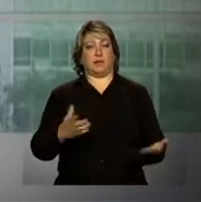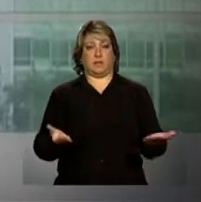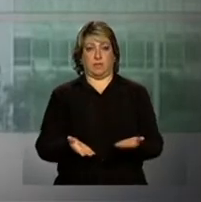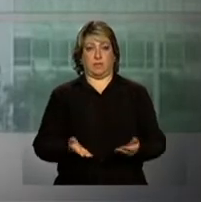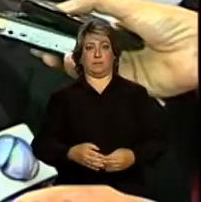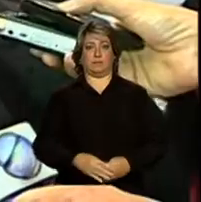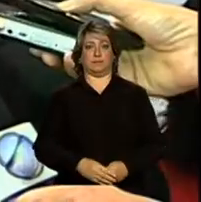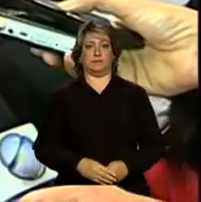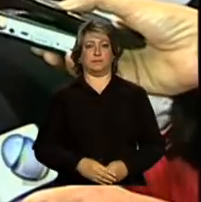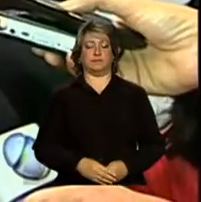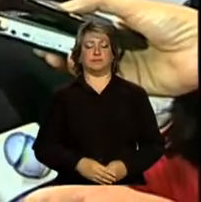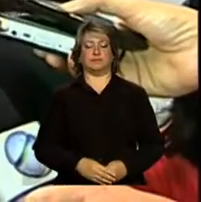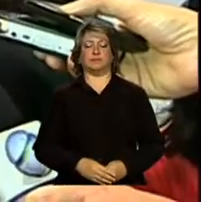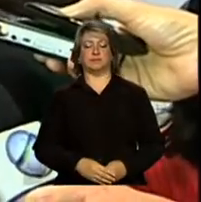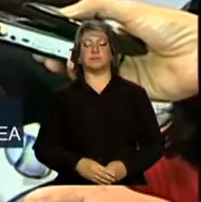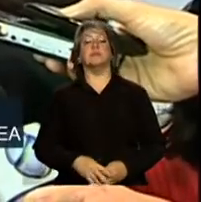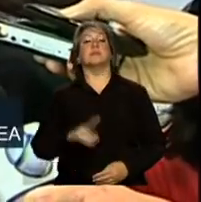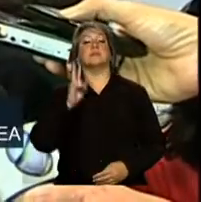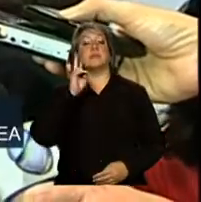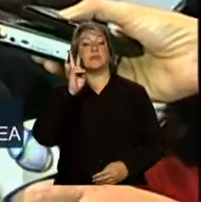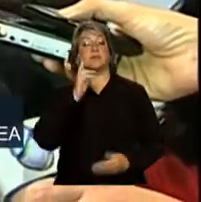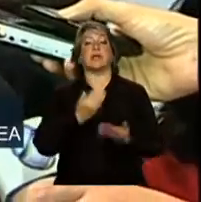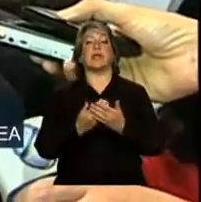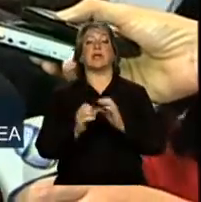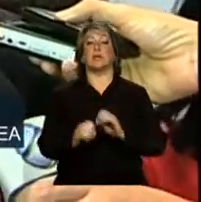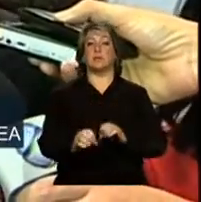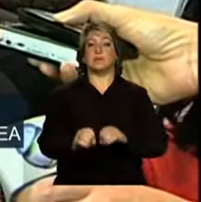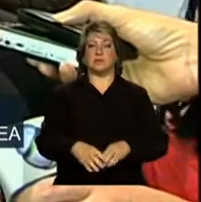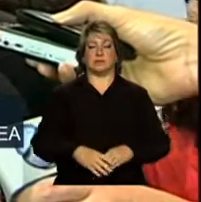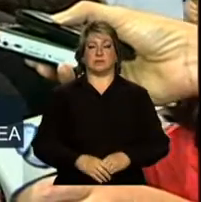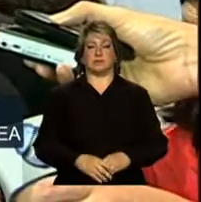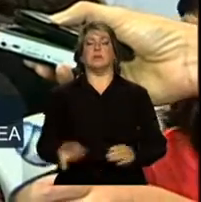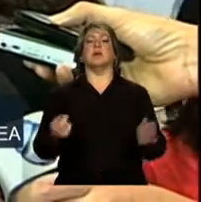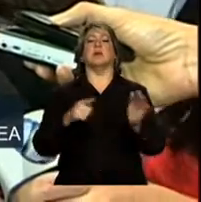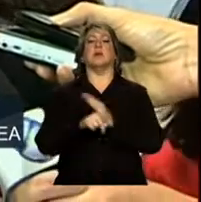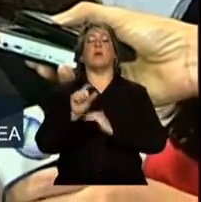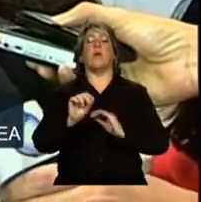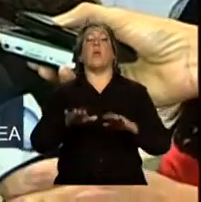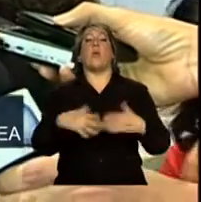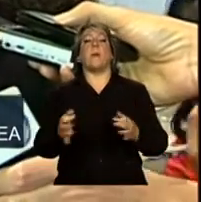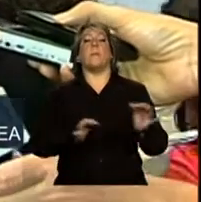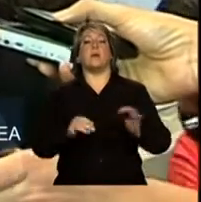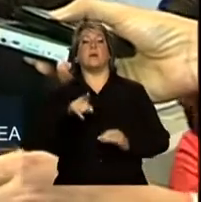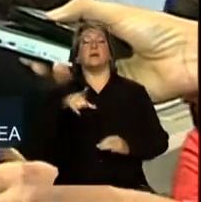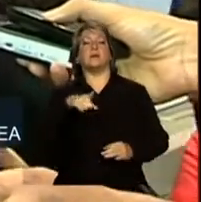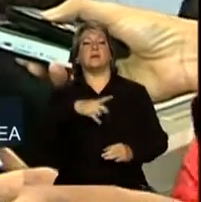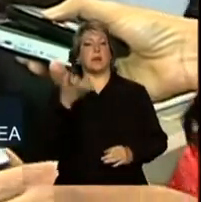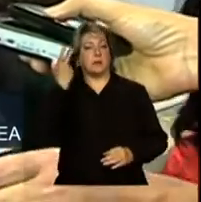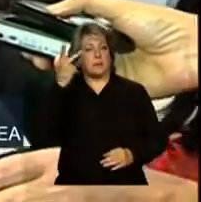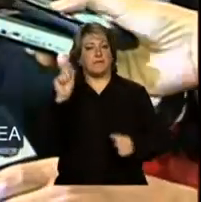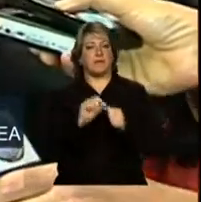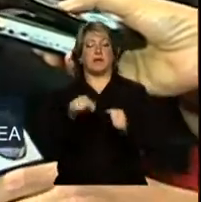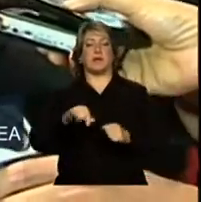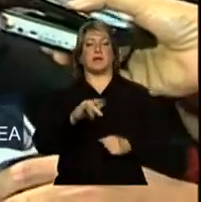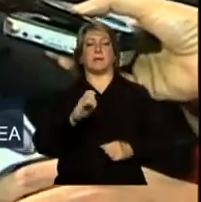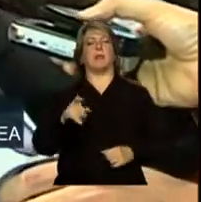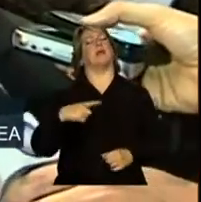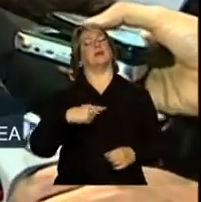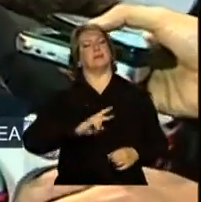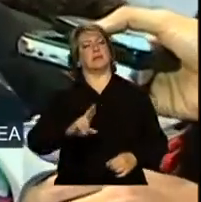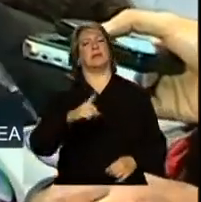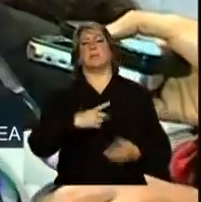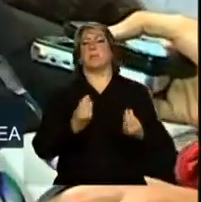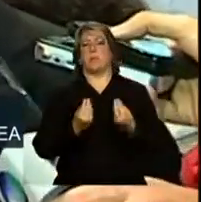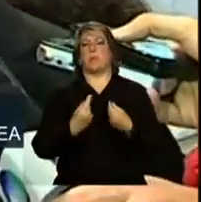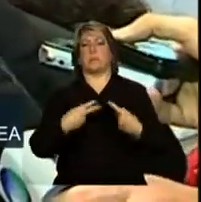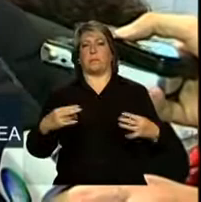Marcelo Neri. É educação. Quais são os projetos que o senhor planeja para o IPEA? São muitos projetos, eu